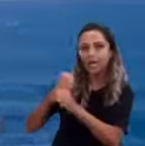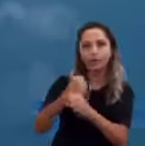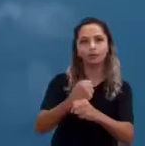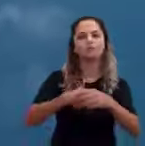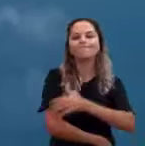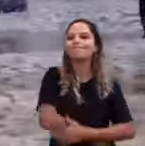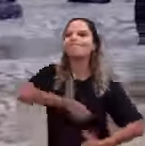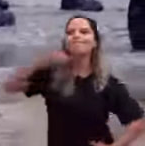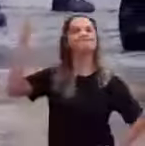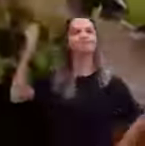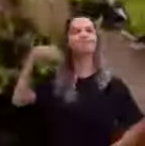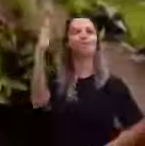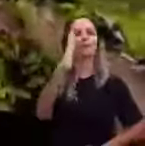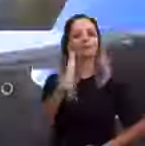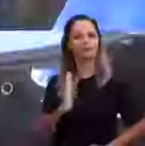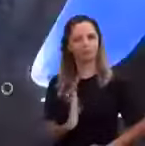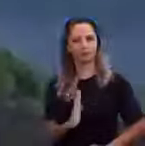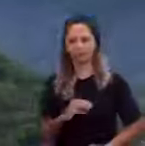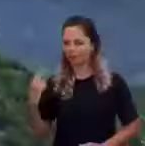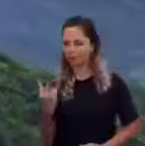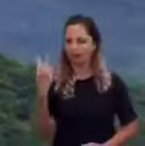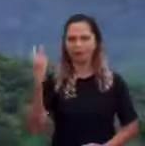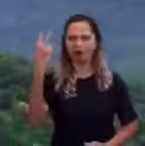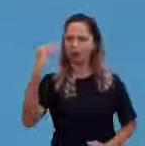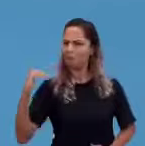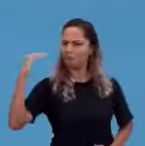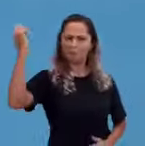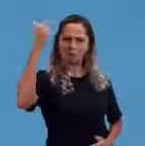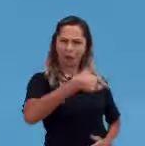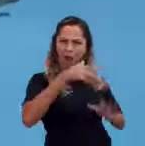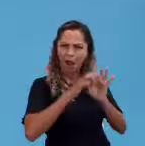2022, ano do bicentenário da independência.